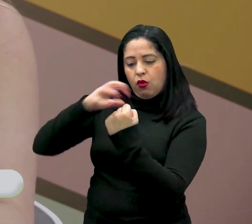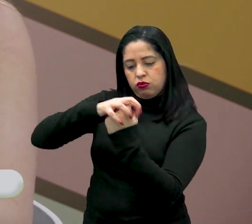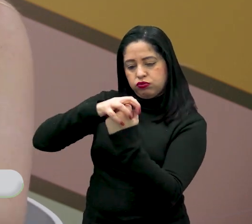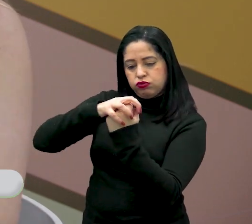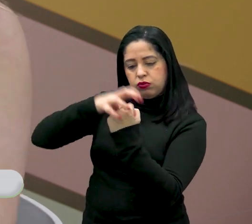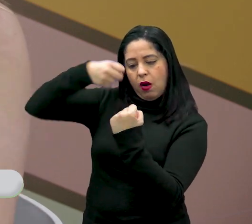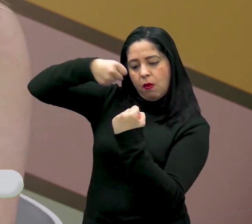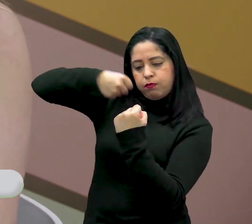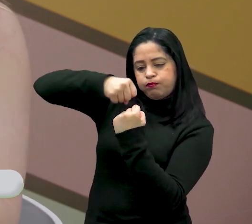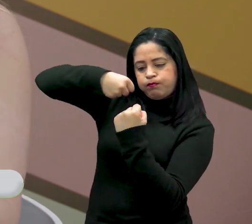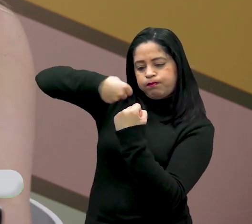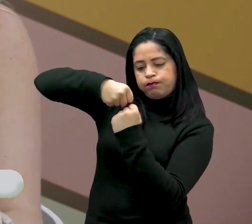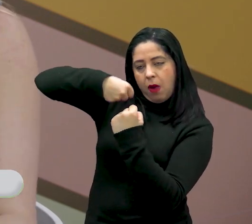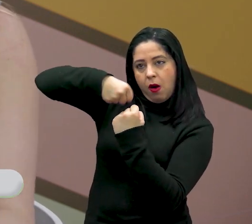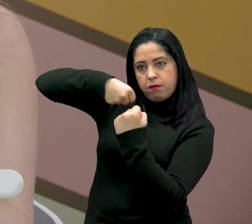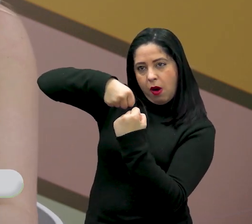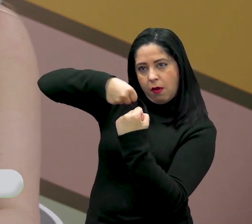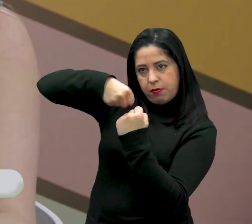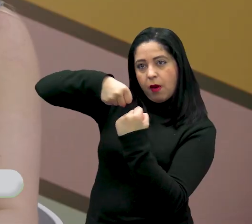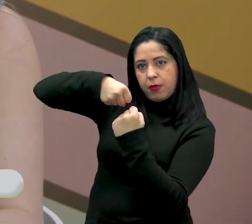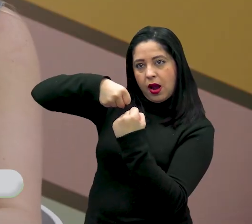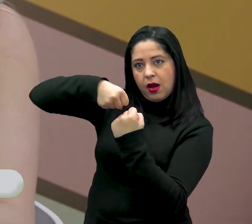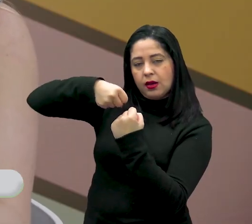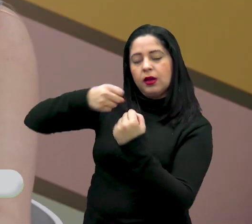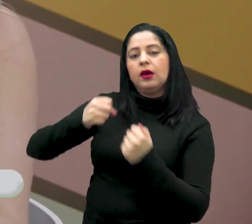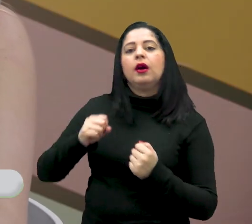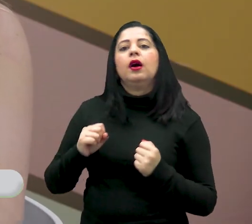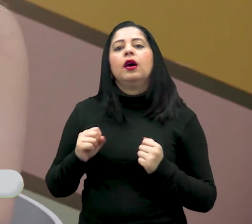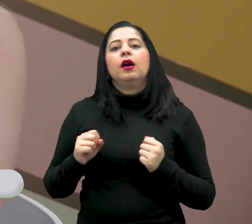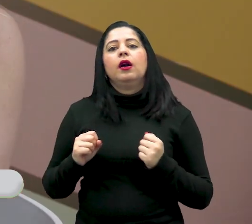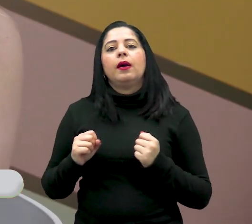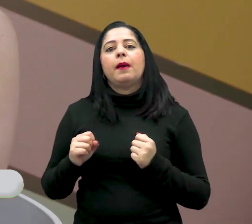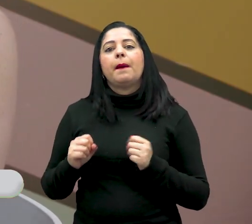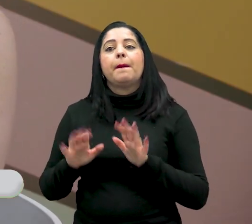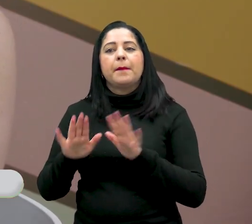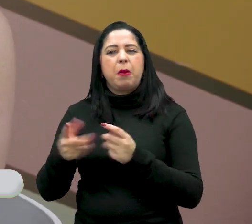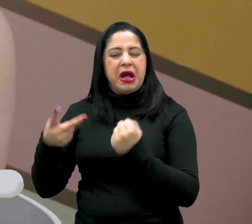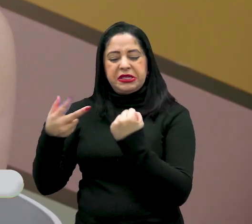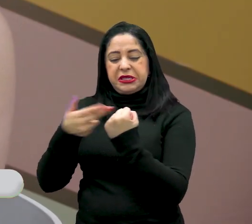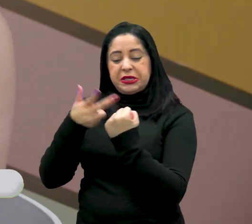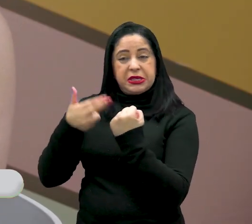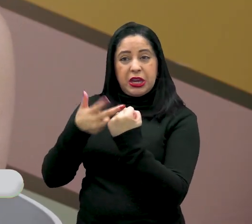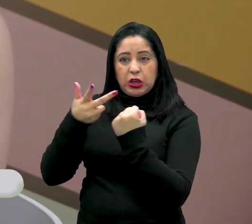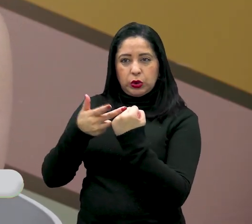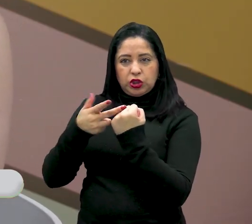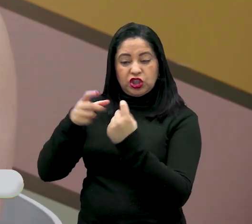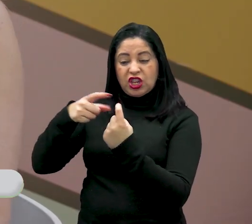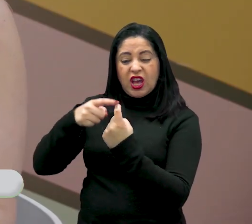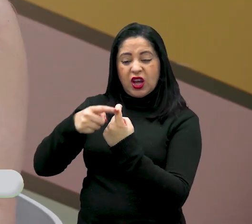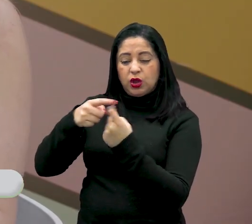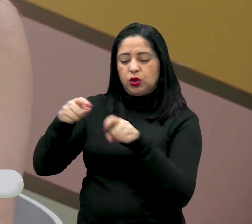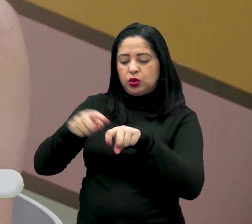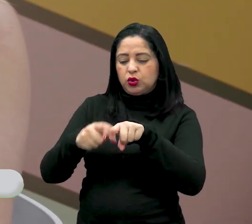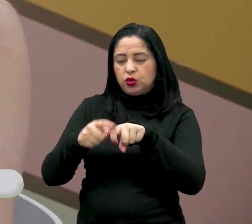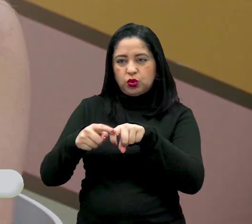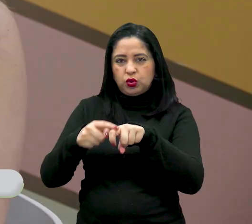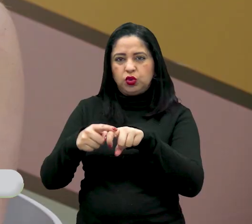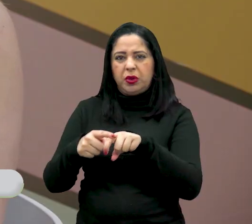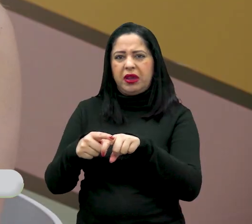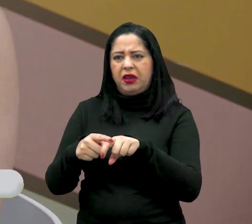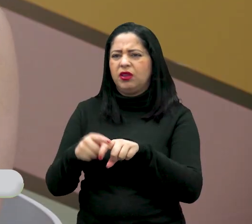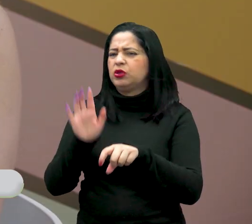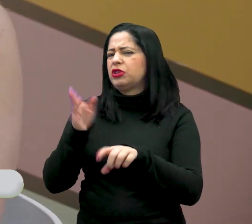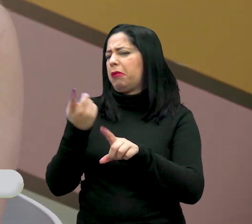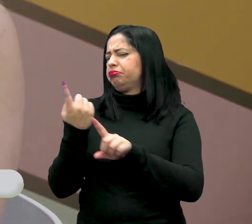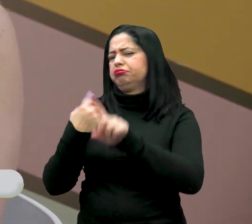né? Estrutura metálica ali e devolver esse movimento. Uma cirurgia de joelho, uma cirurgia de prótese em si,